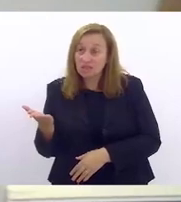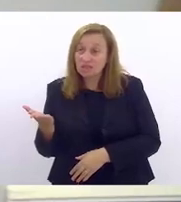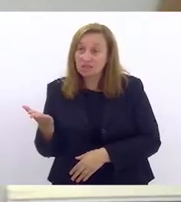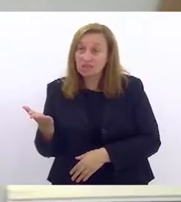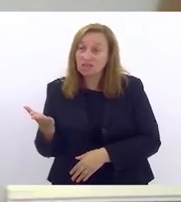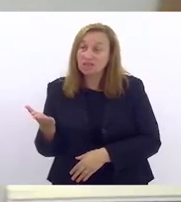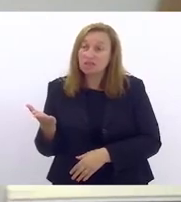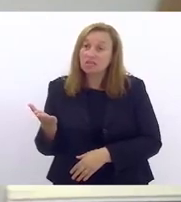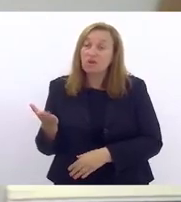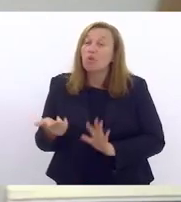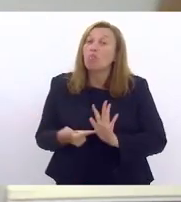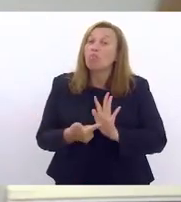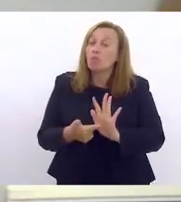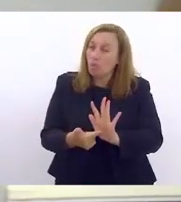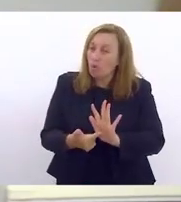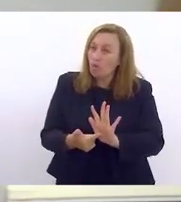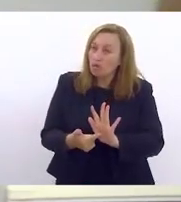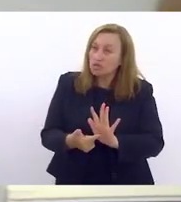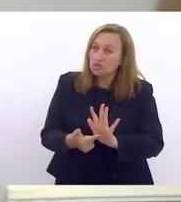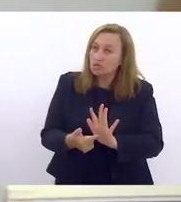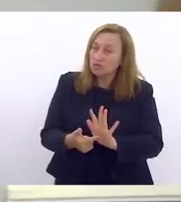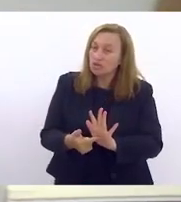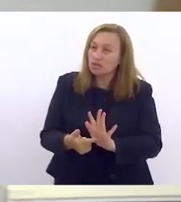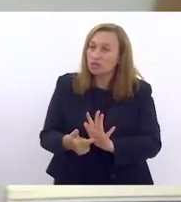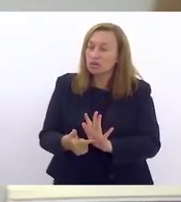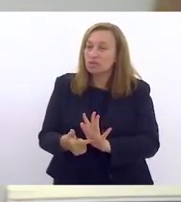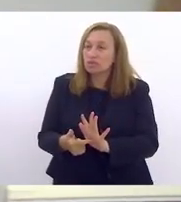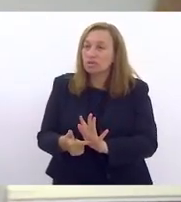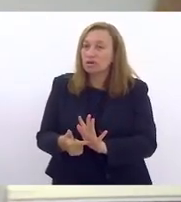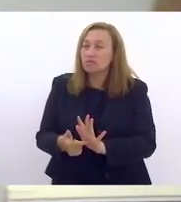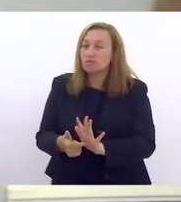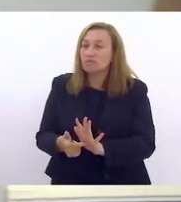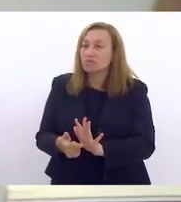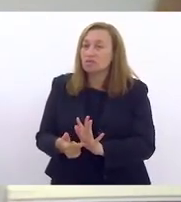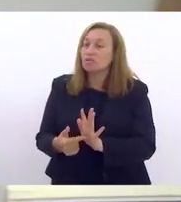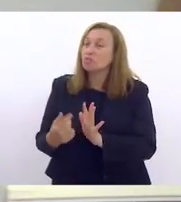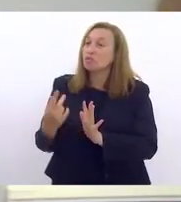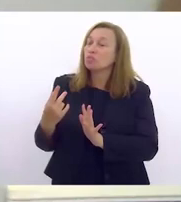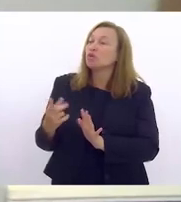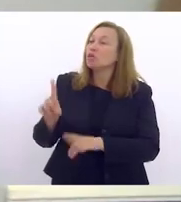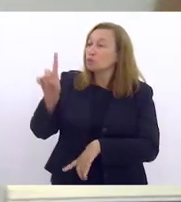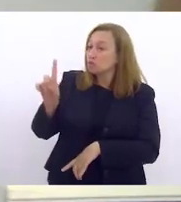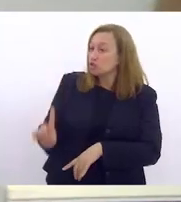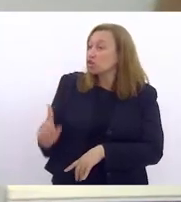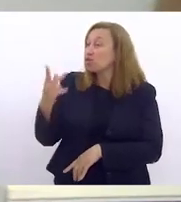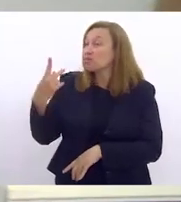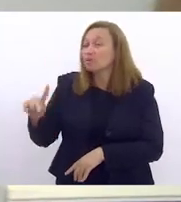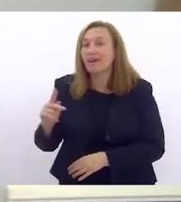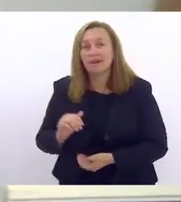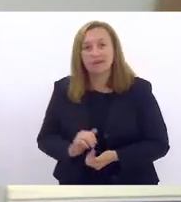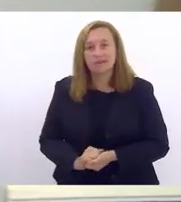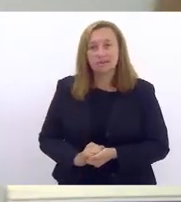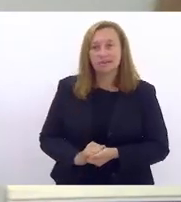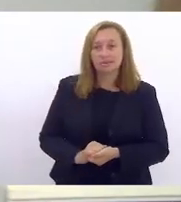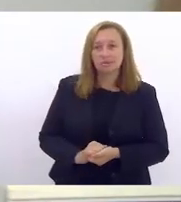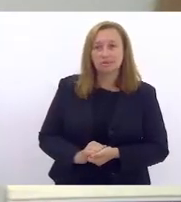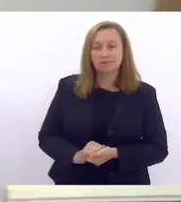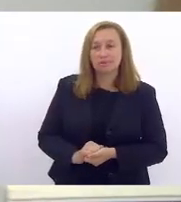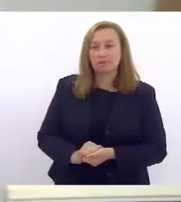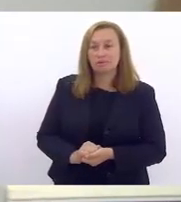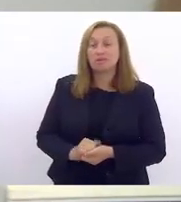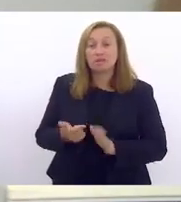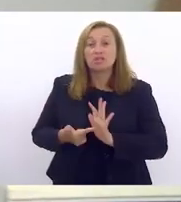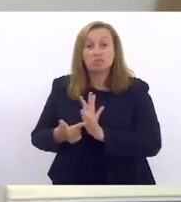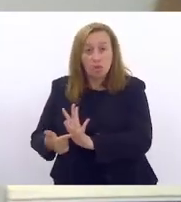vocês mostram para elas o direito delas, o empoderamento delas, o protagonismo delas